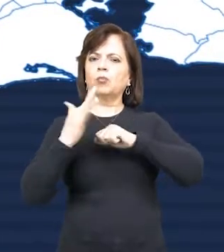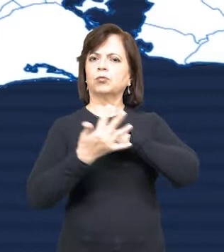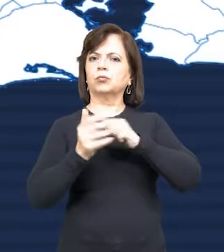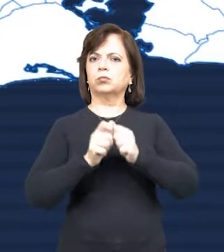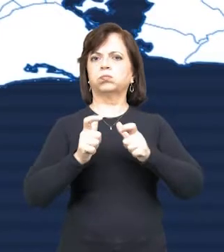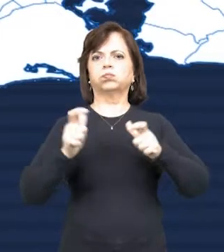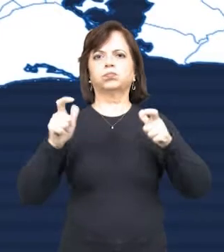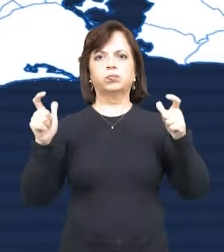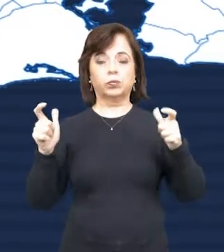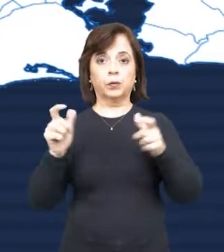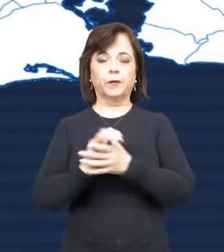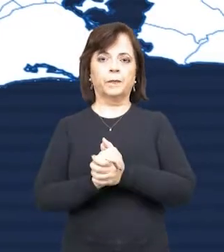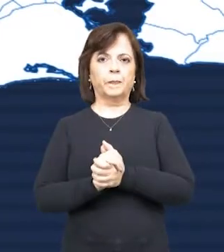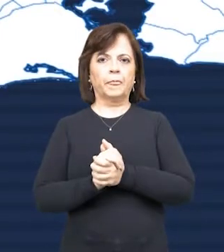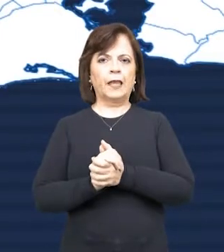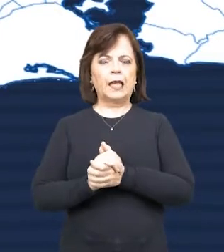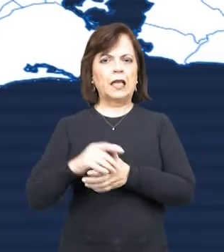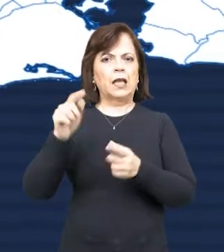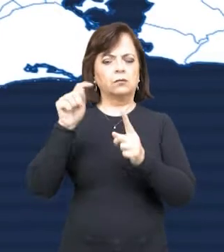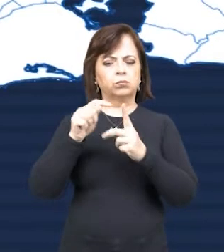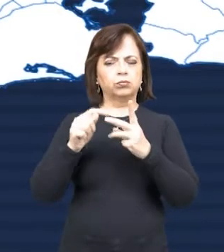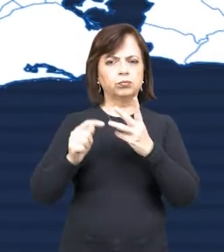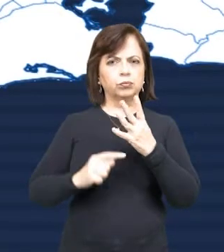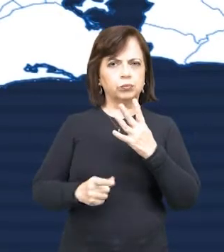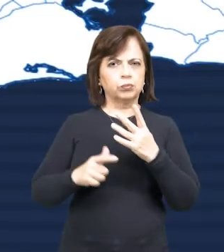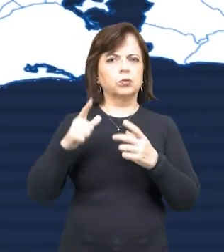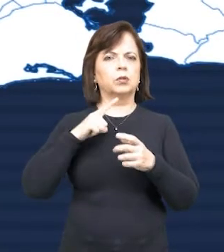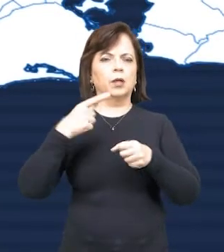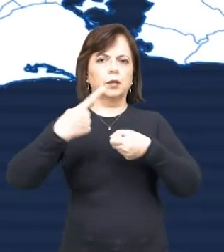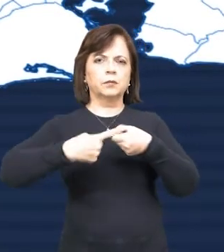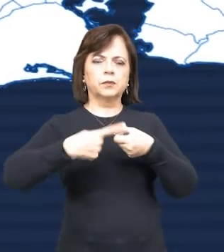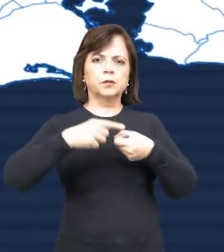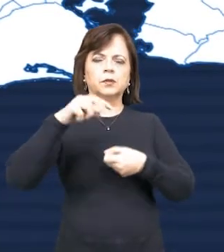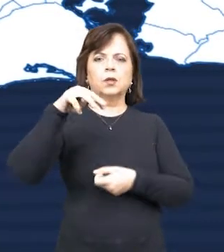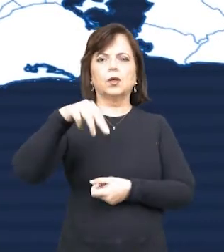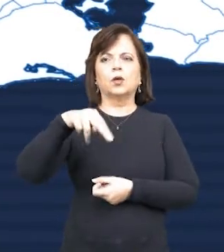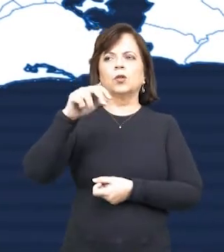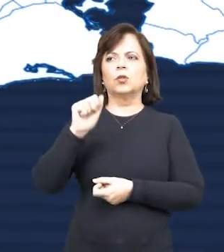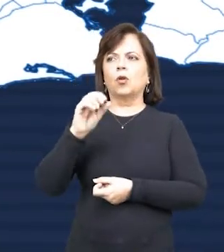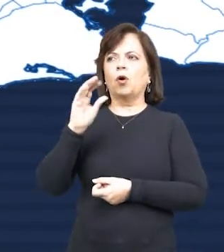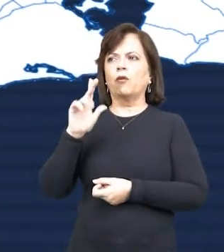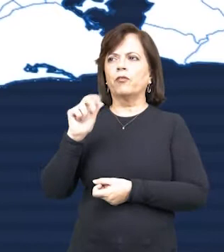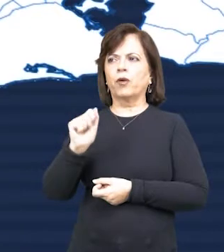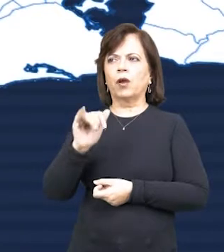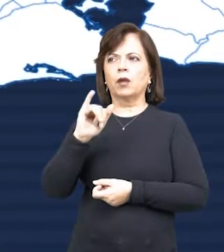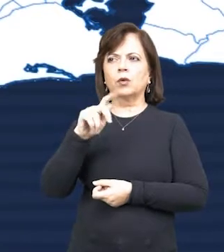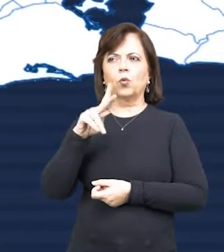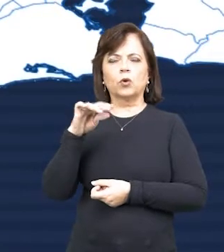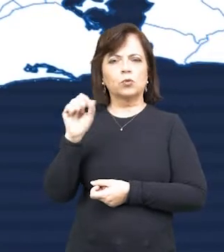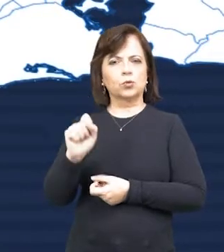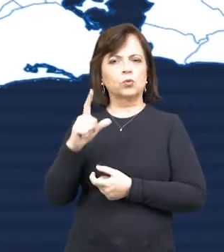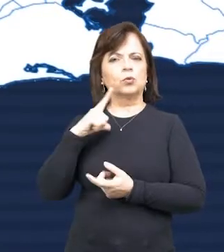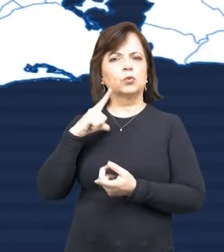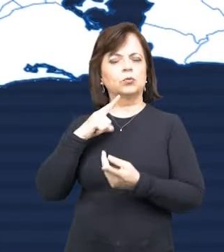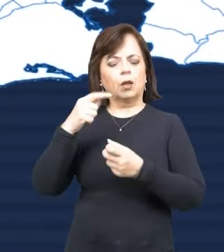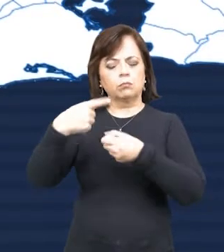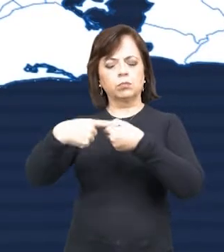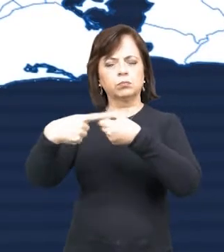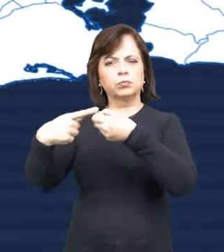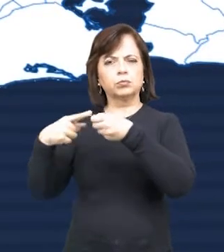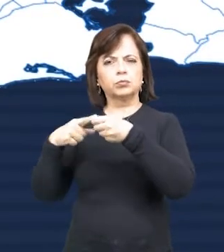de Covid-19. As medidas se estendem aos municípios de Nova Iguaçu, Belfor Roxo, Duque de